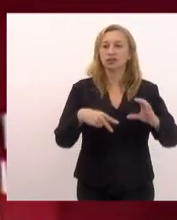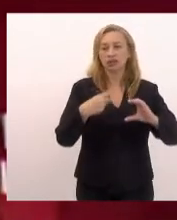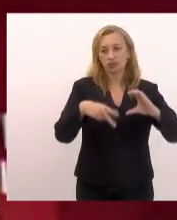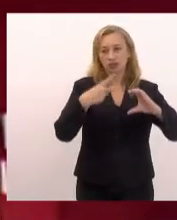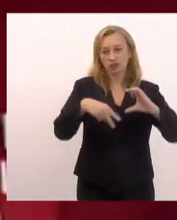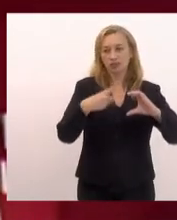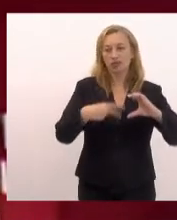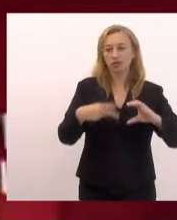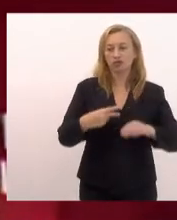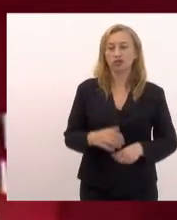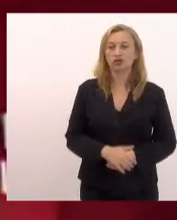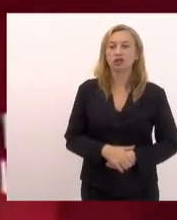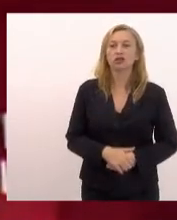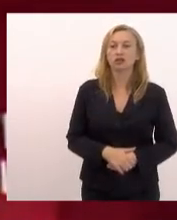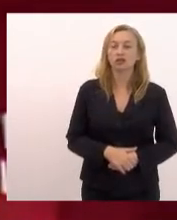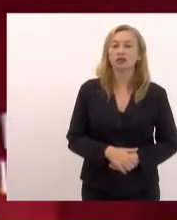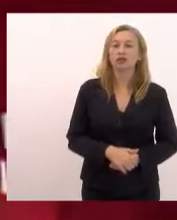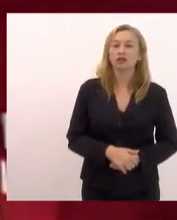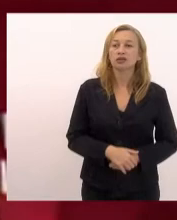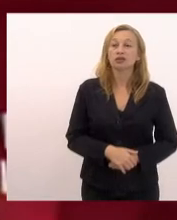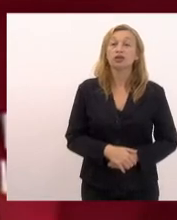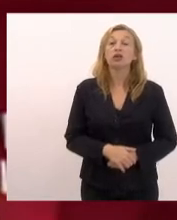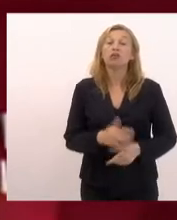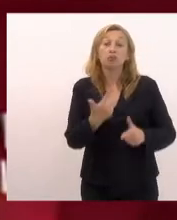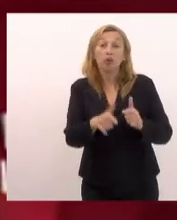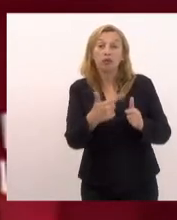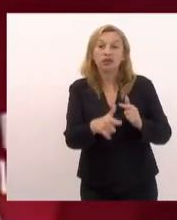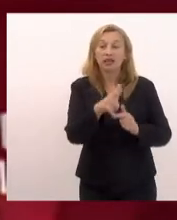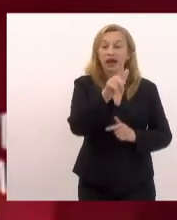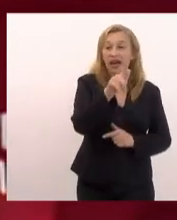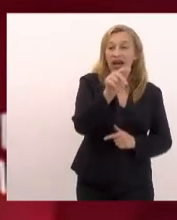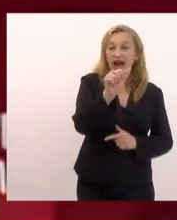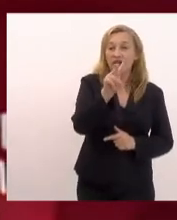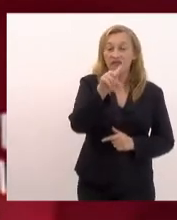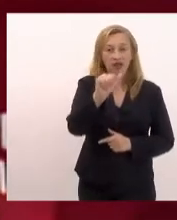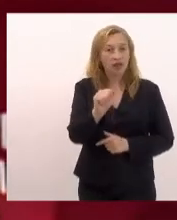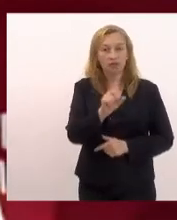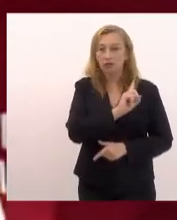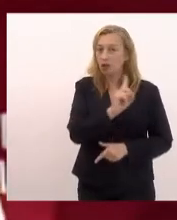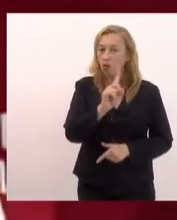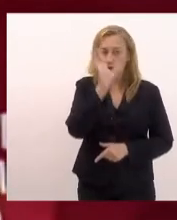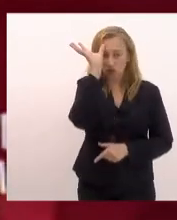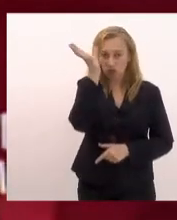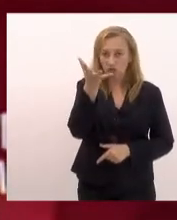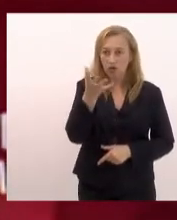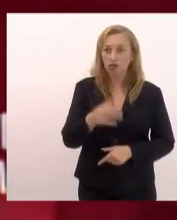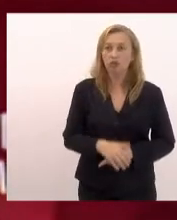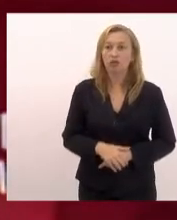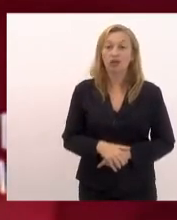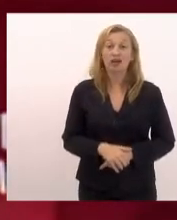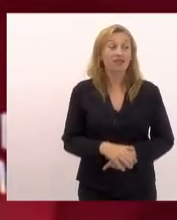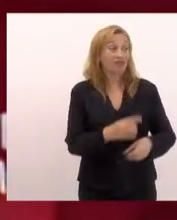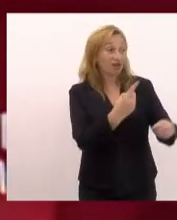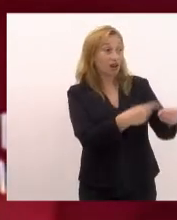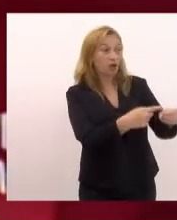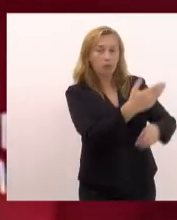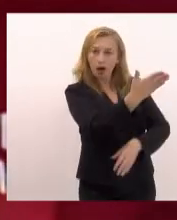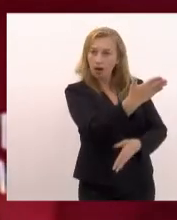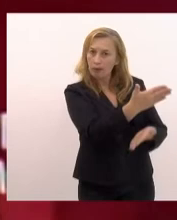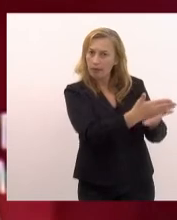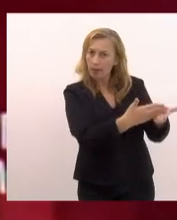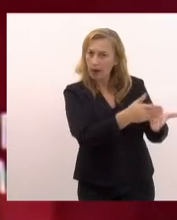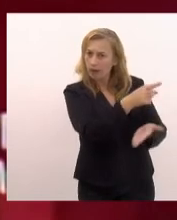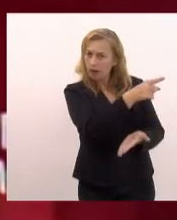a questão do problema da Gávea, que ainda não foi resolvido, né? Aquele bairro, parte daquele